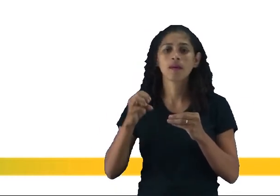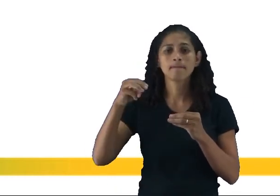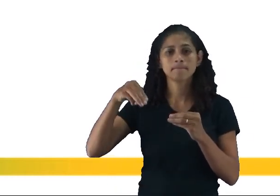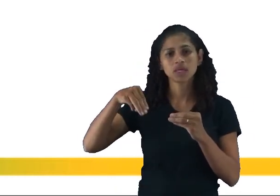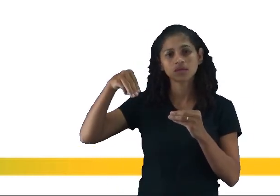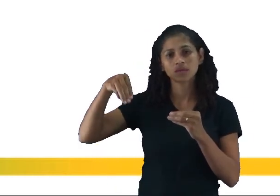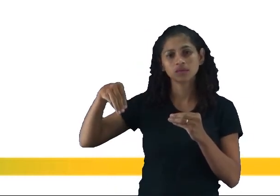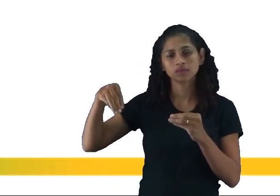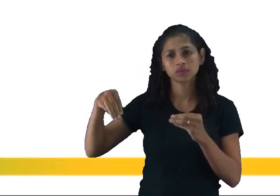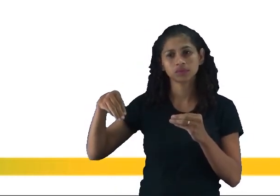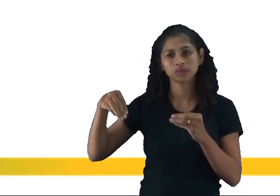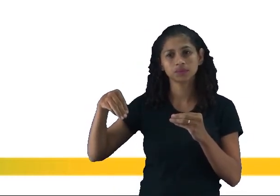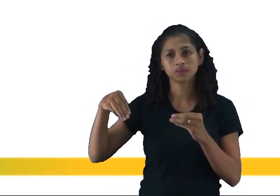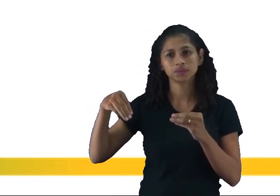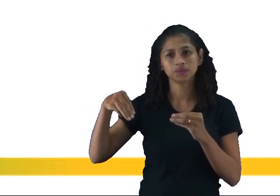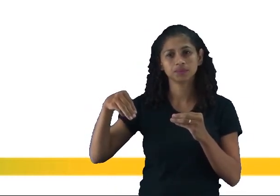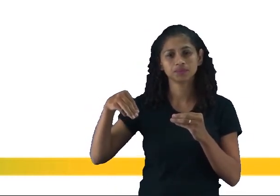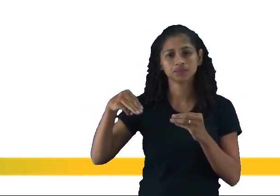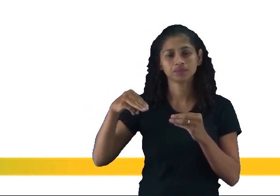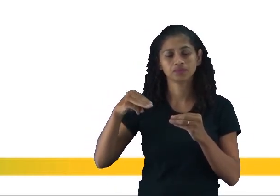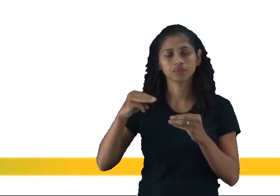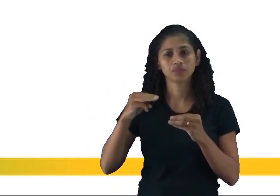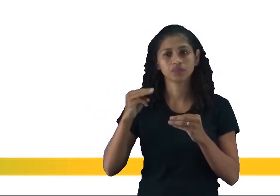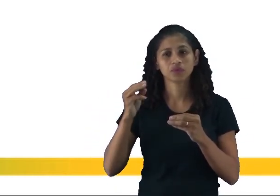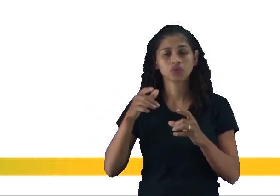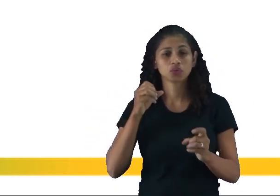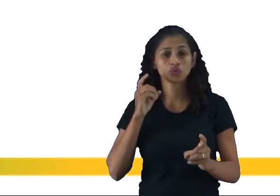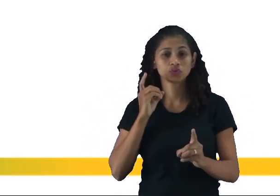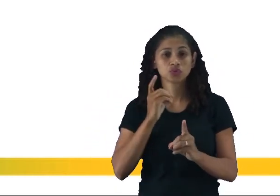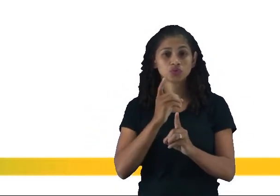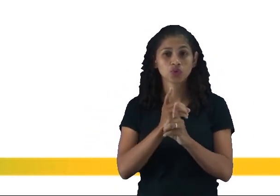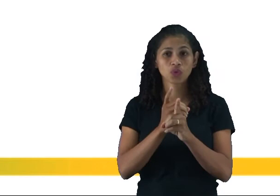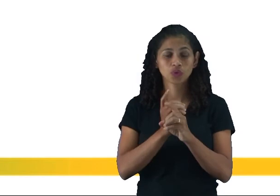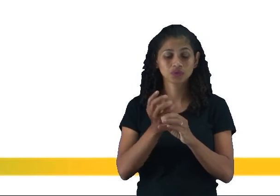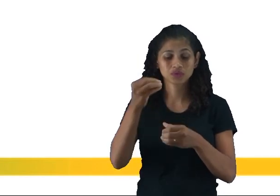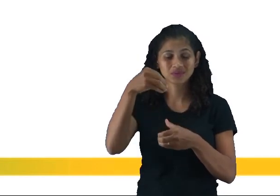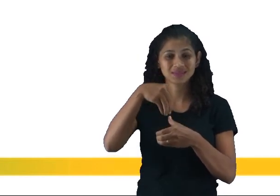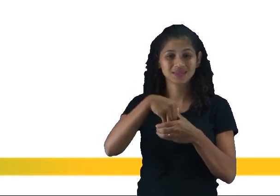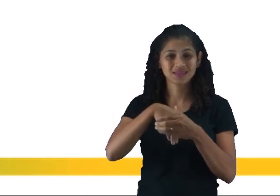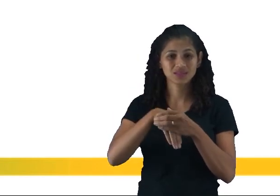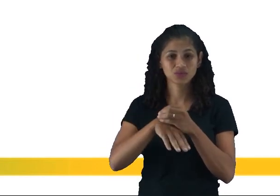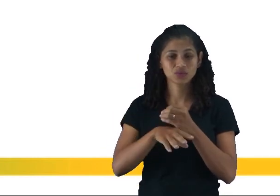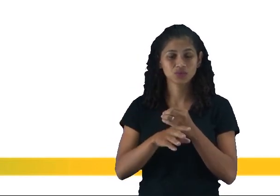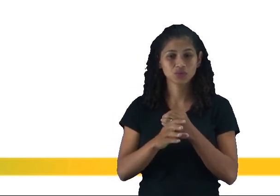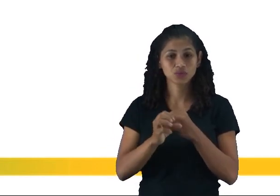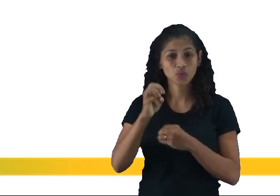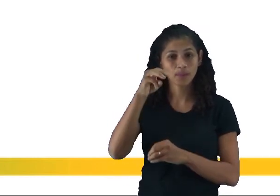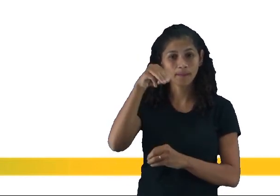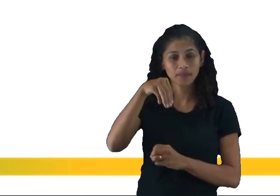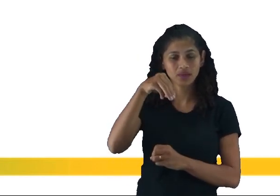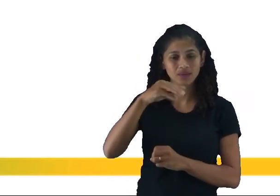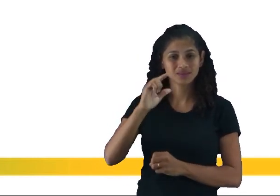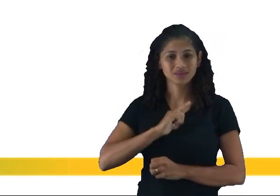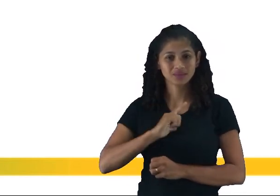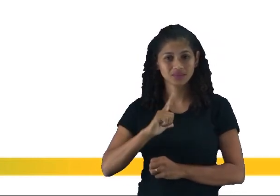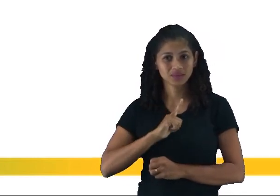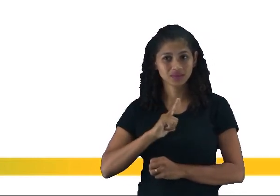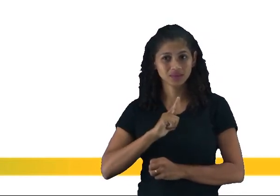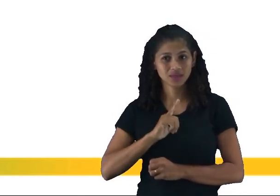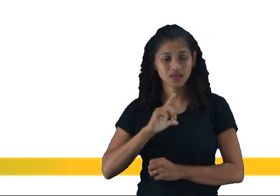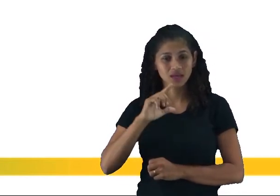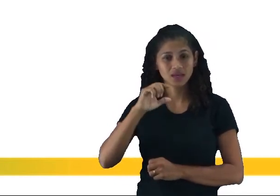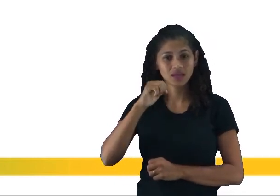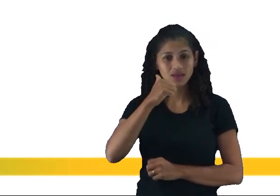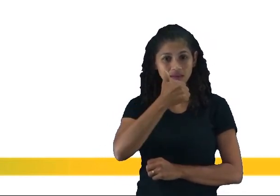o milímetro, né? E aí a gente descobre que dentro de um metro nós vamos ter 1000